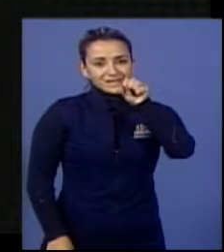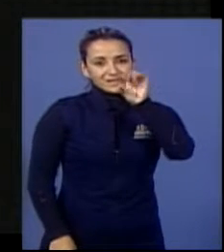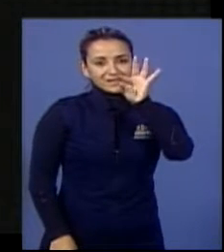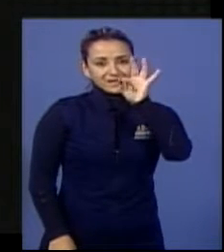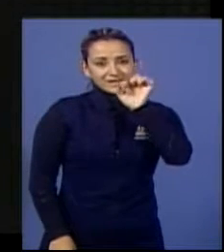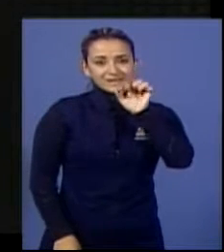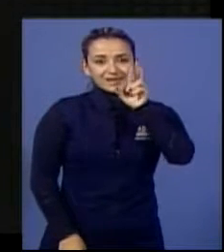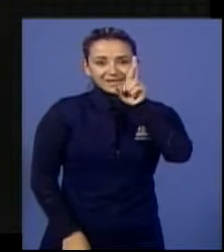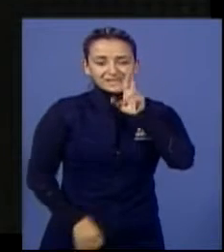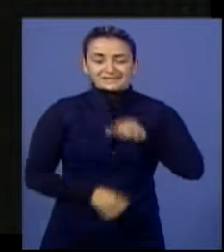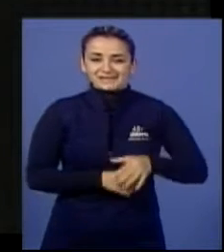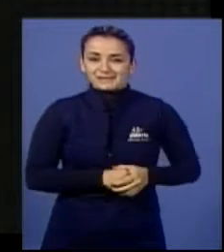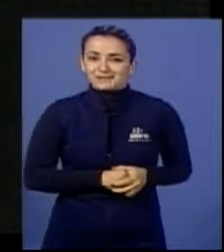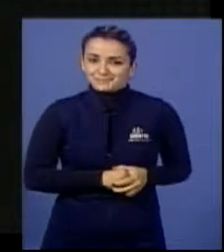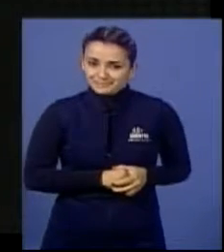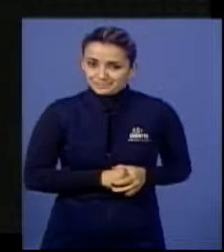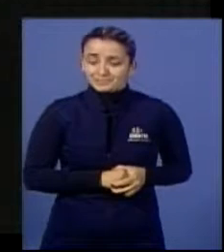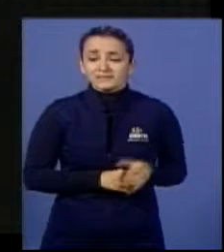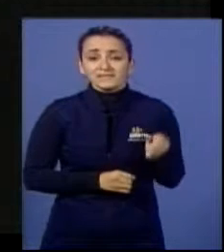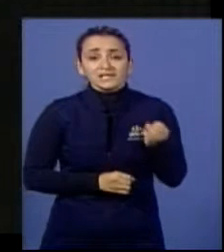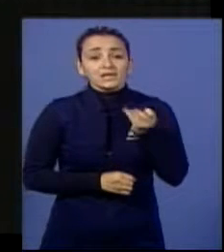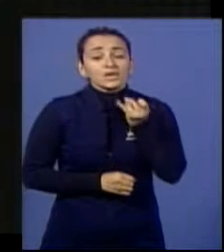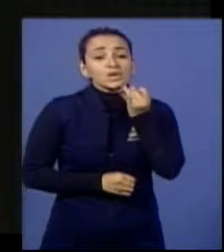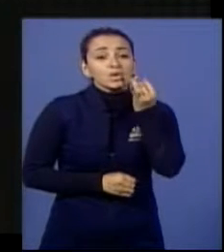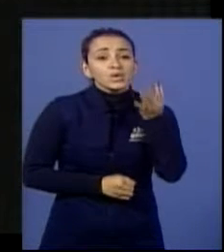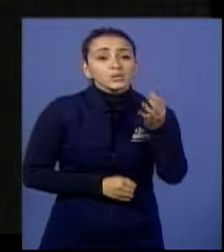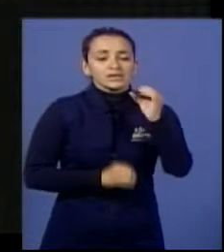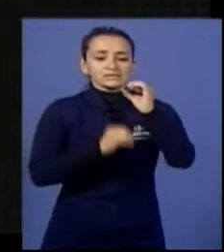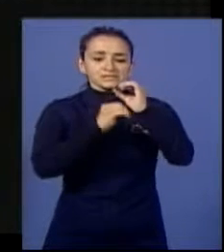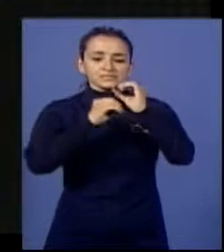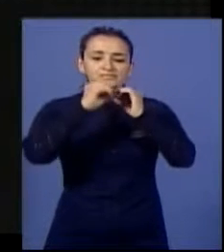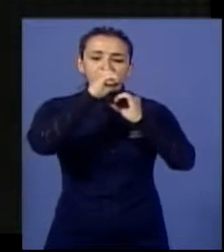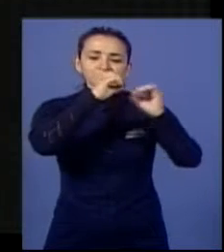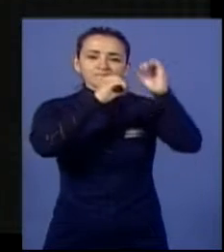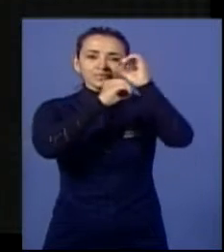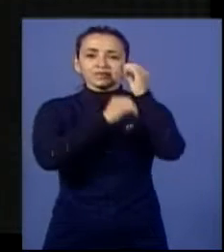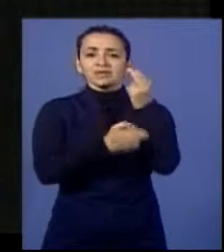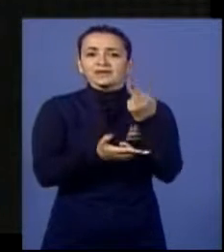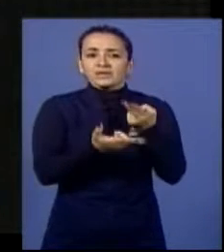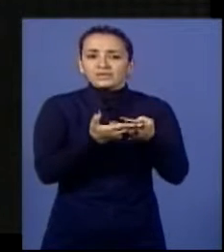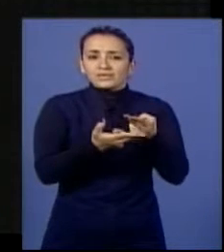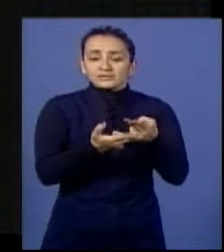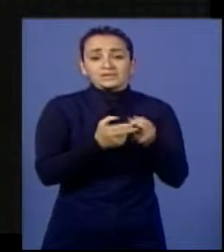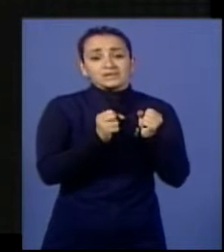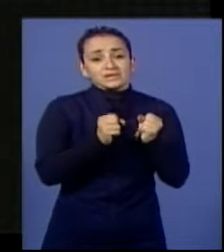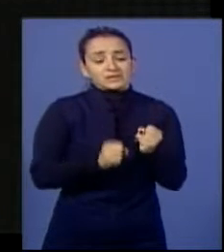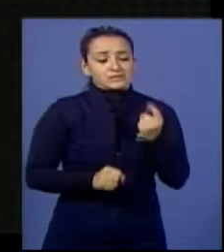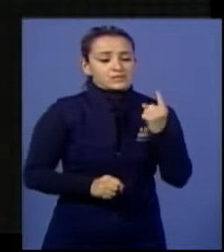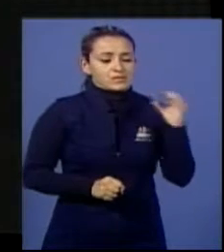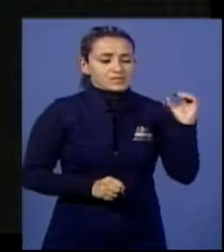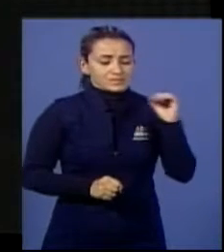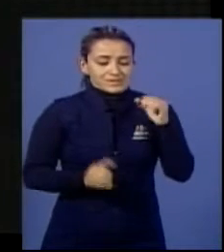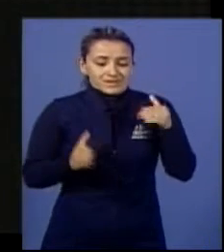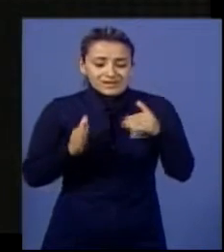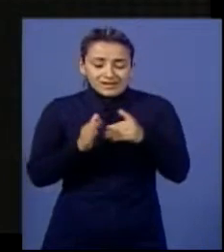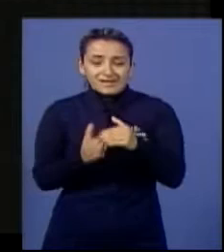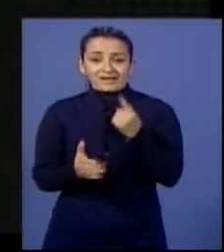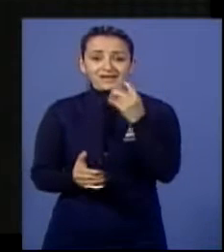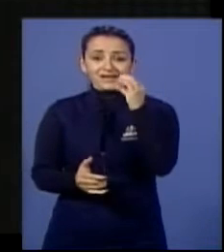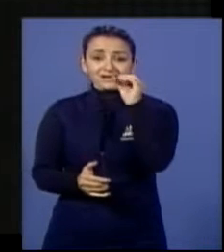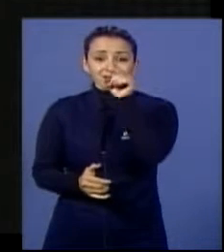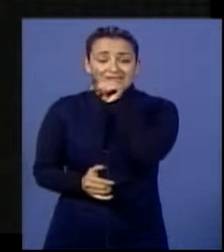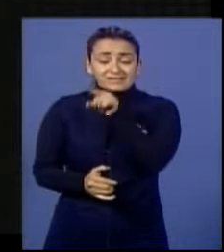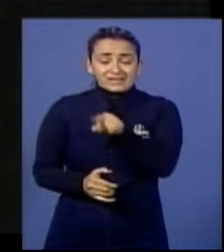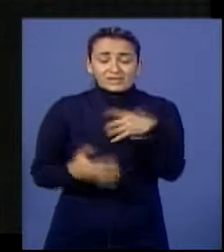éster. Quantas moléculas vão ser usadas? Olha, de 100 a 10 mil. Descende, ou seja,